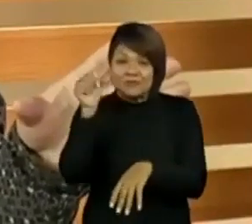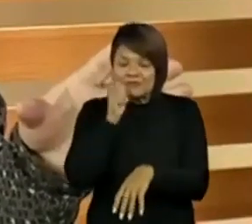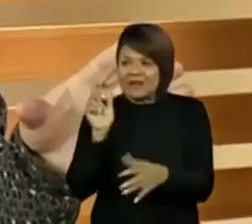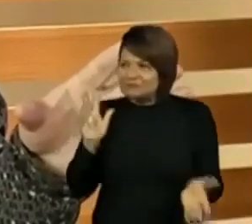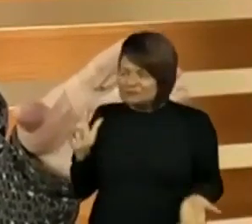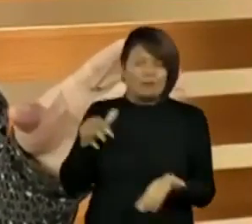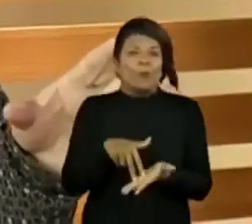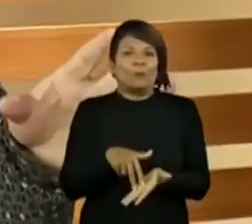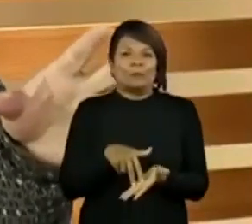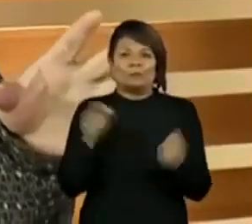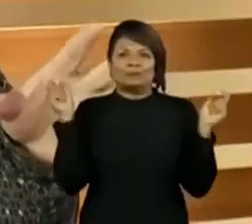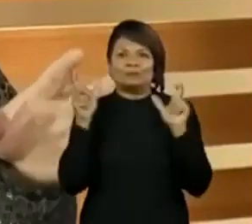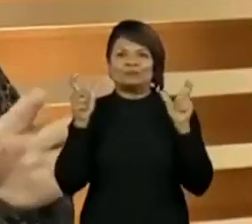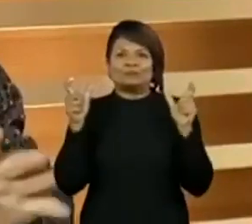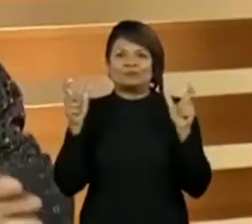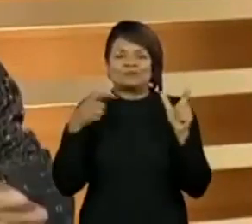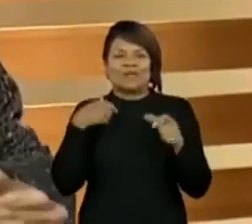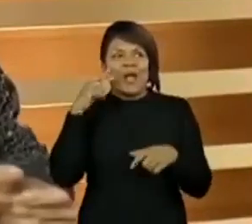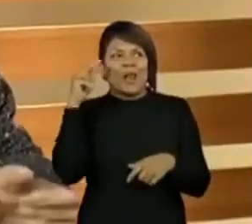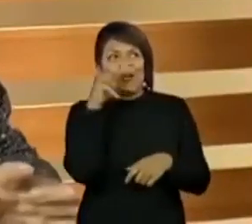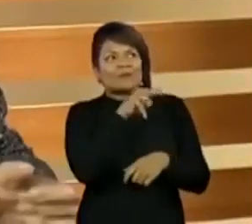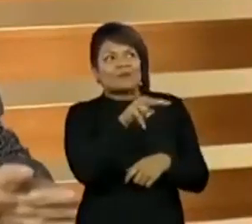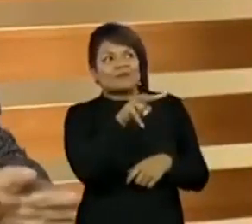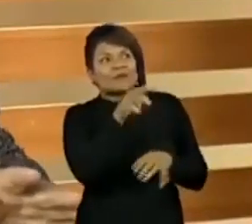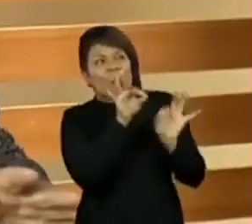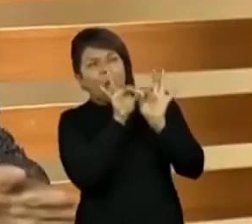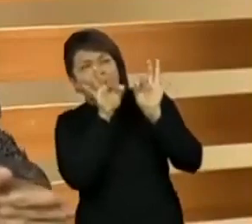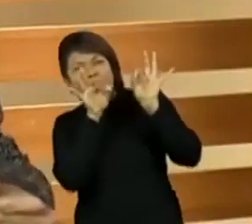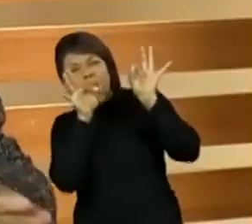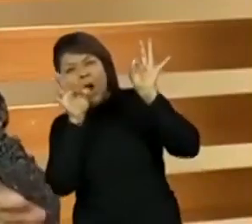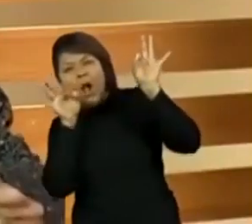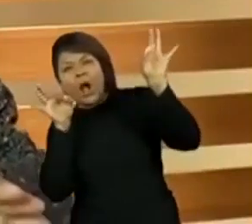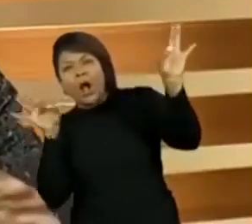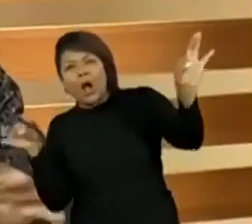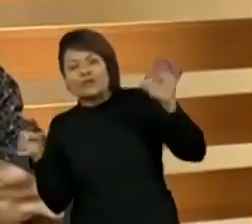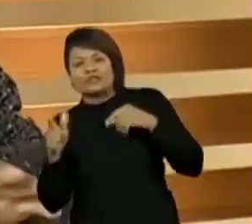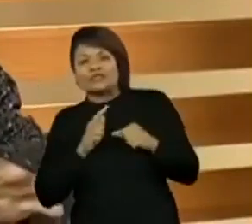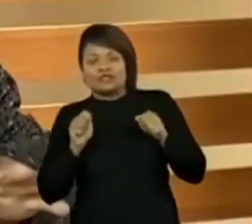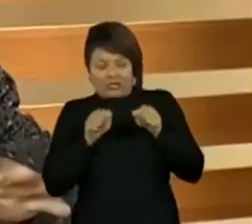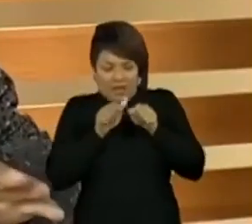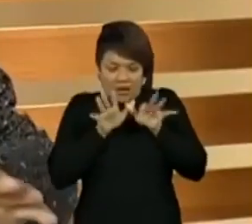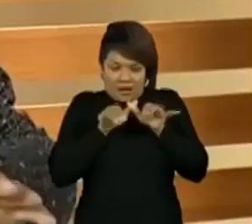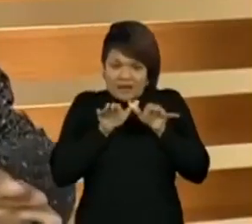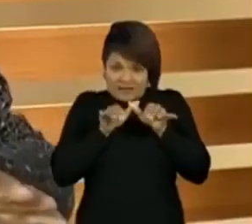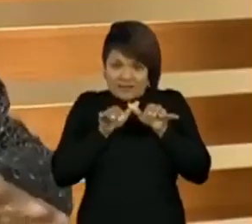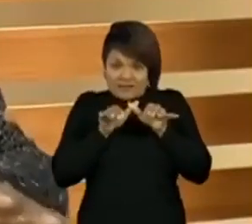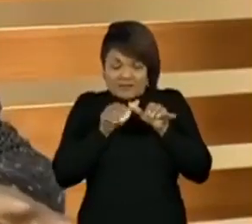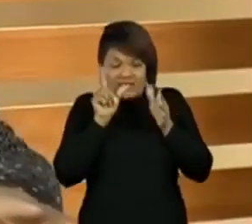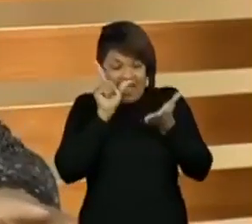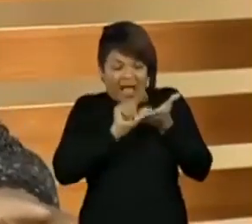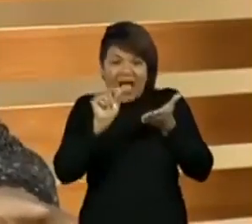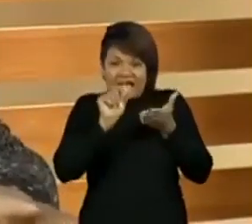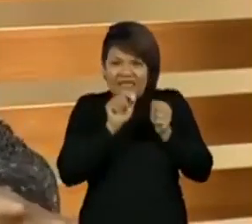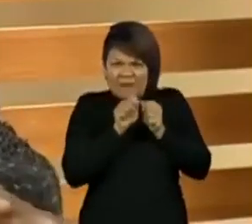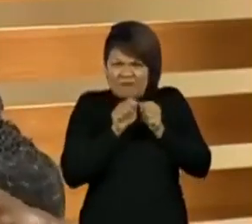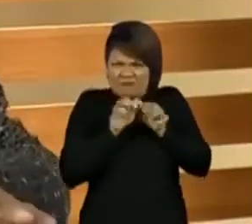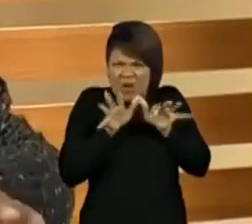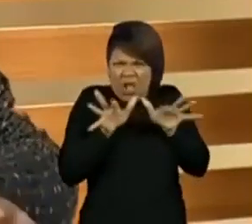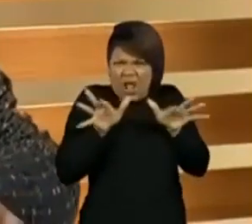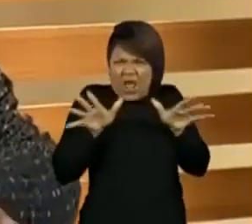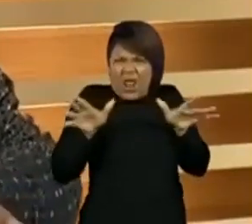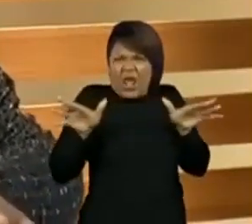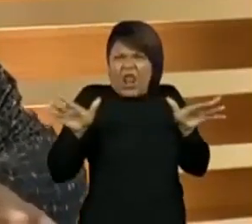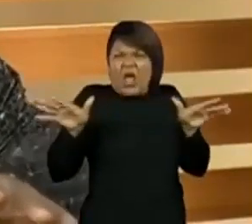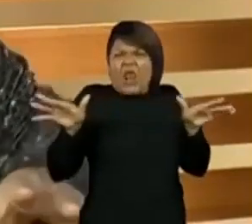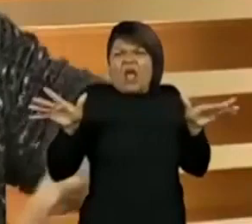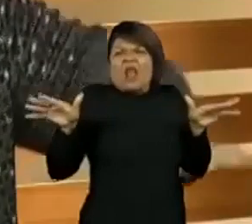na praia e viu chegar ao longe a grande águia. A grande águia vinha acima